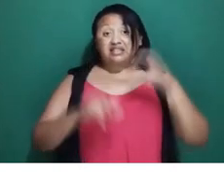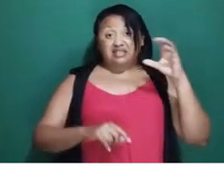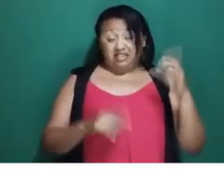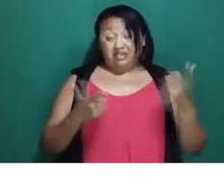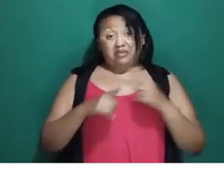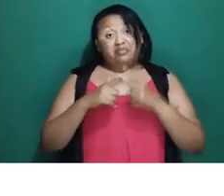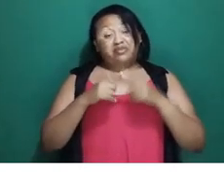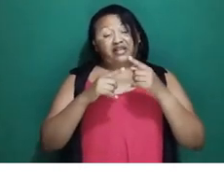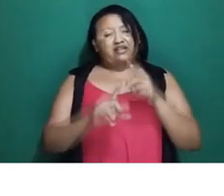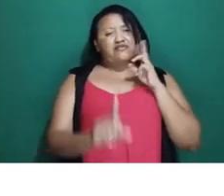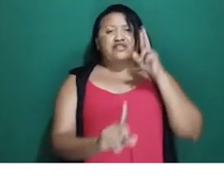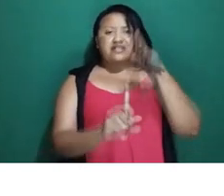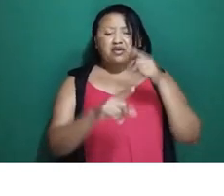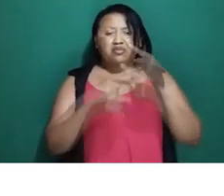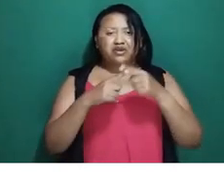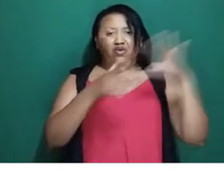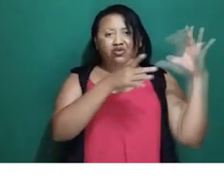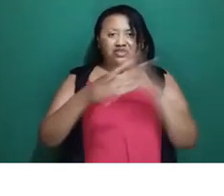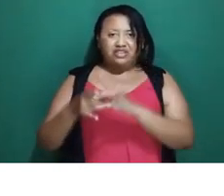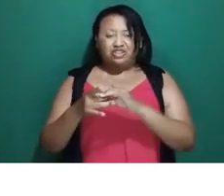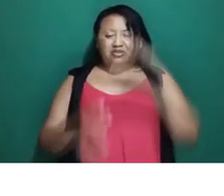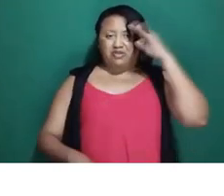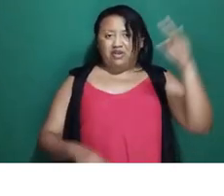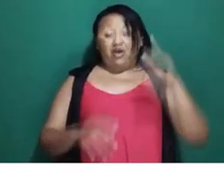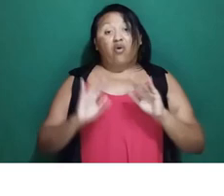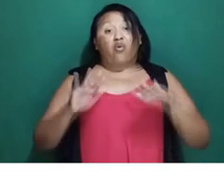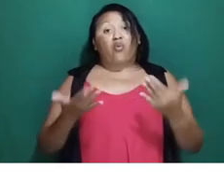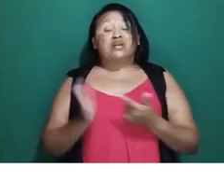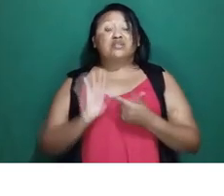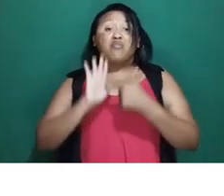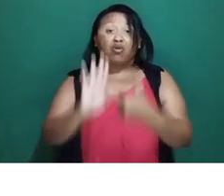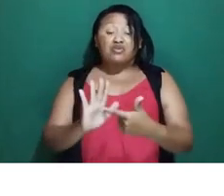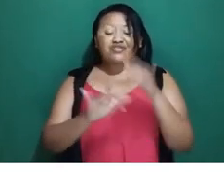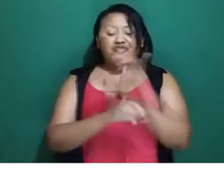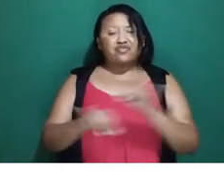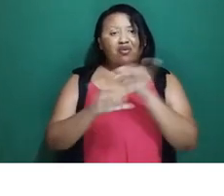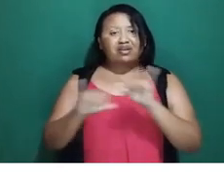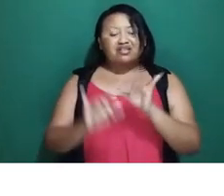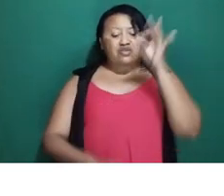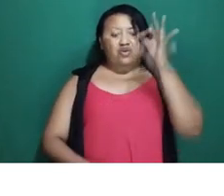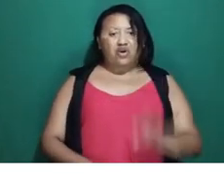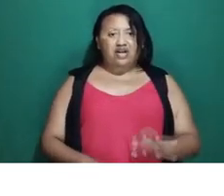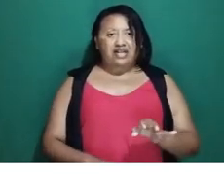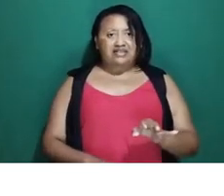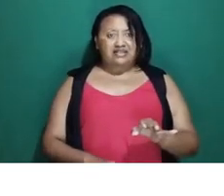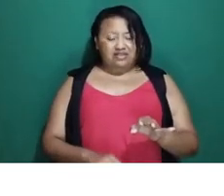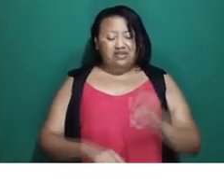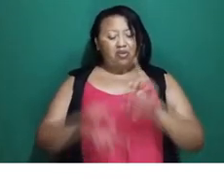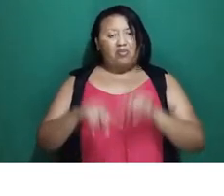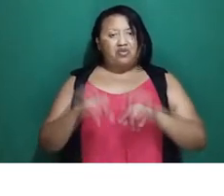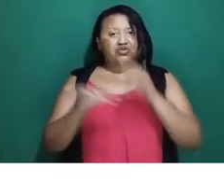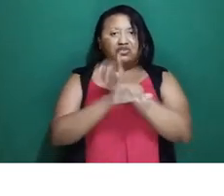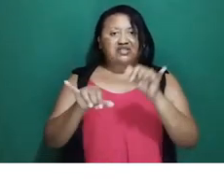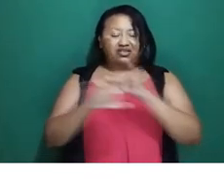o contexto é priorizado uma vez em que são mostradas informações objetivas sobre o produto anunciado